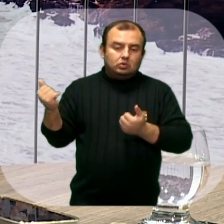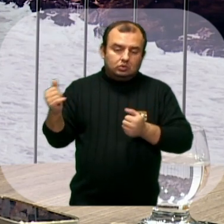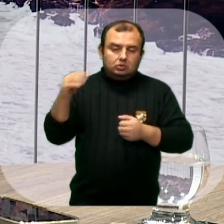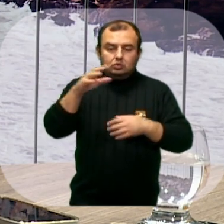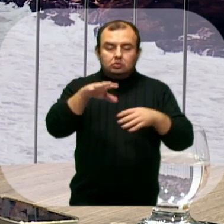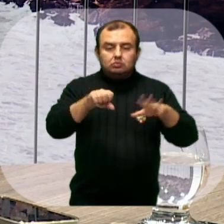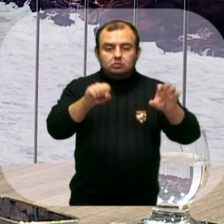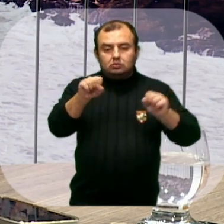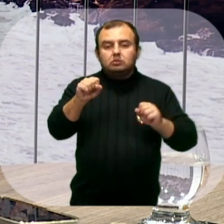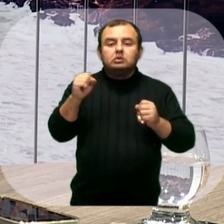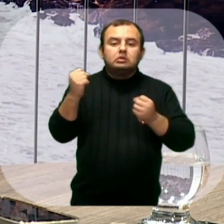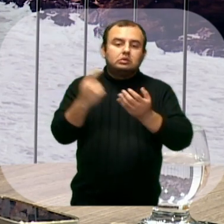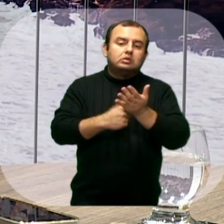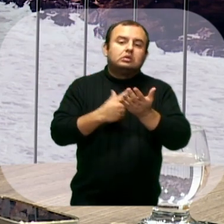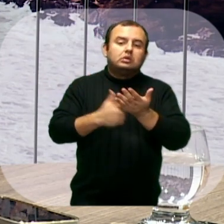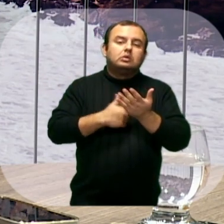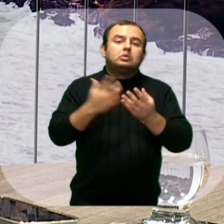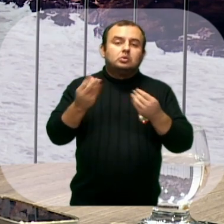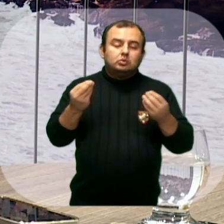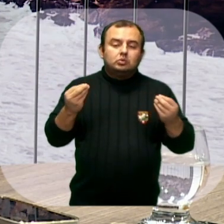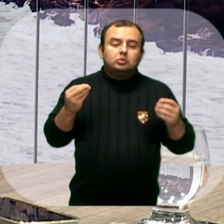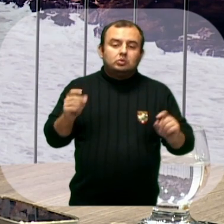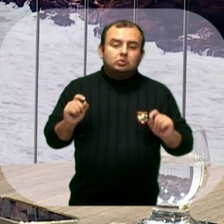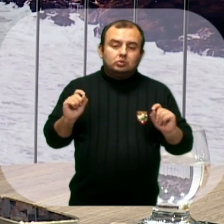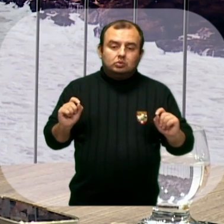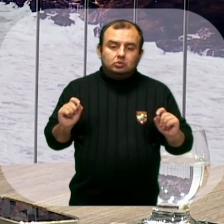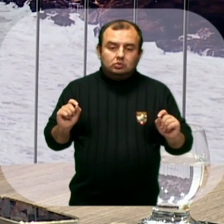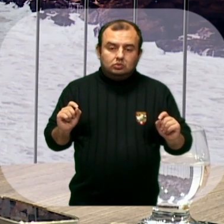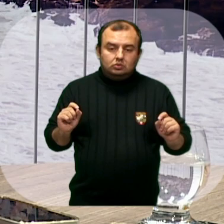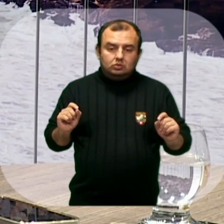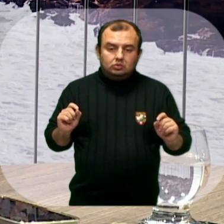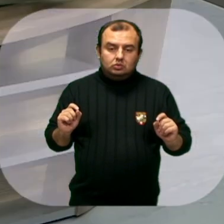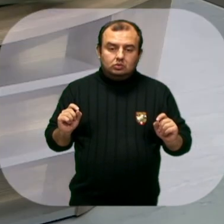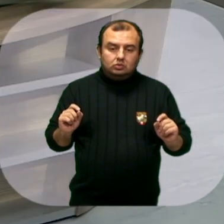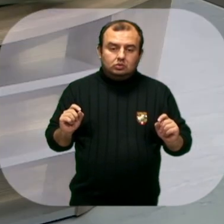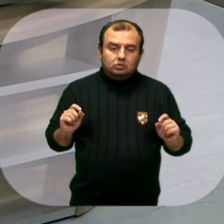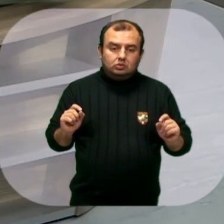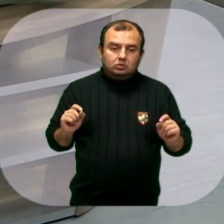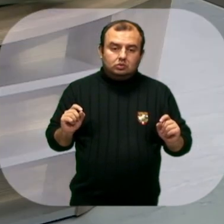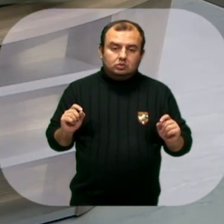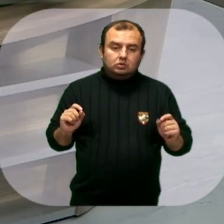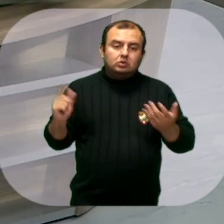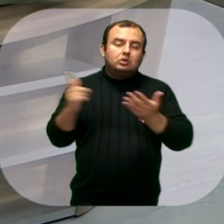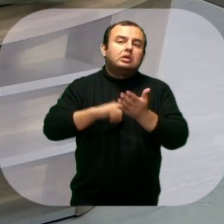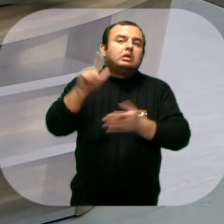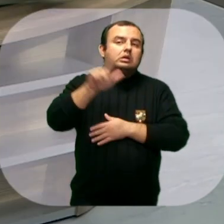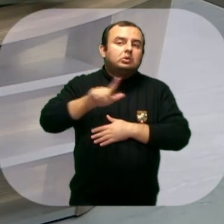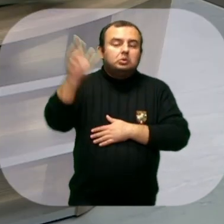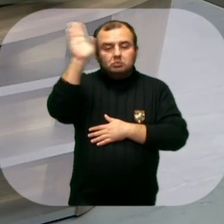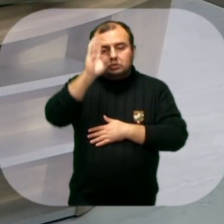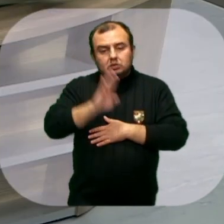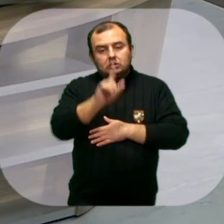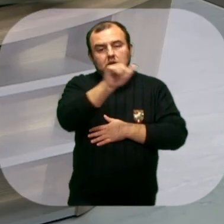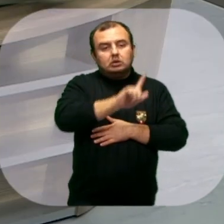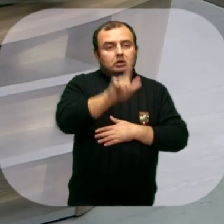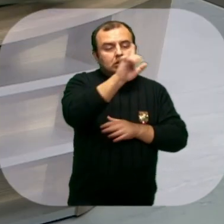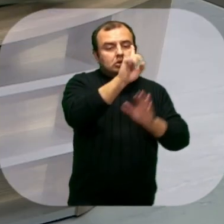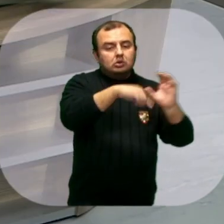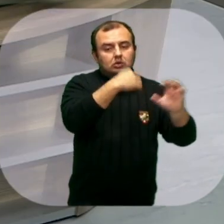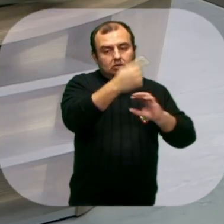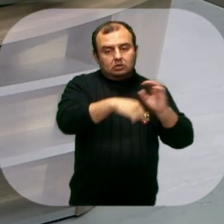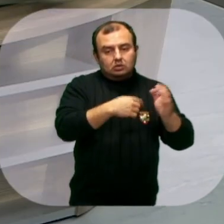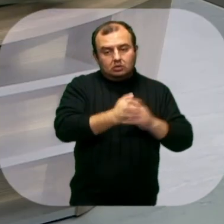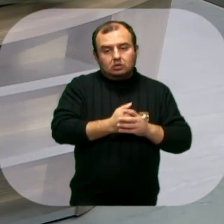pegam muitos livros, né? Nós temos Mas sai mais o quê? Mais literatura brasileira, mais literatura internacional?